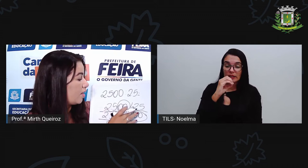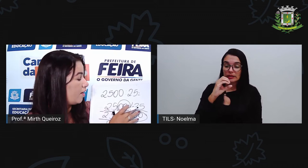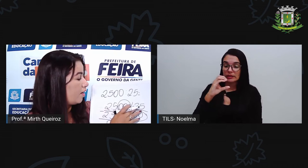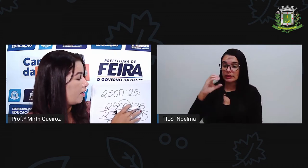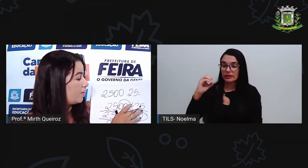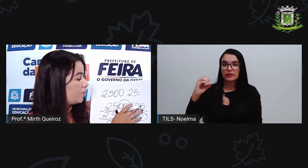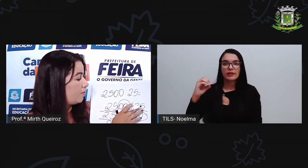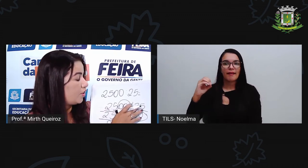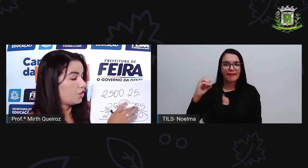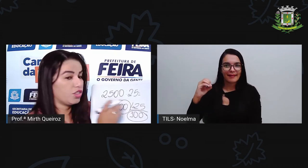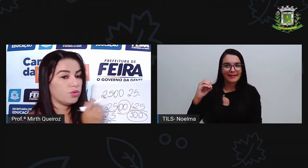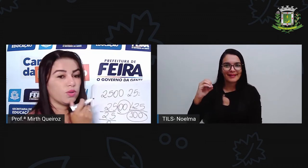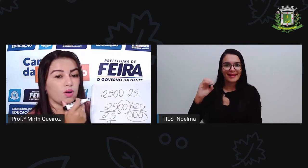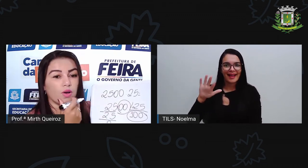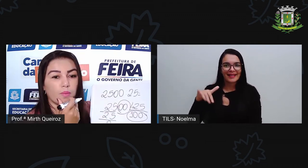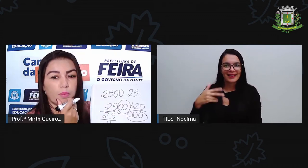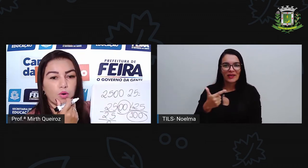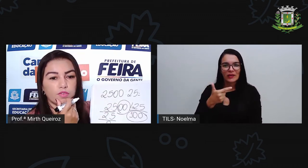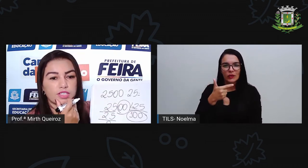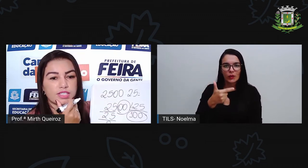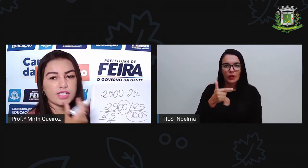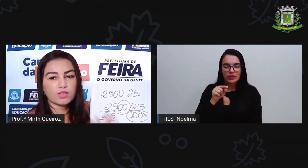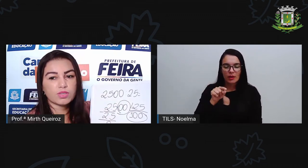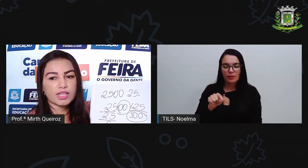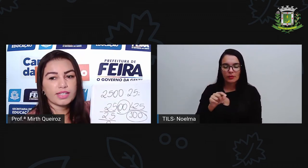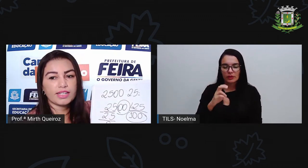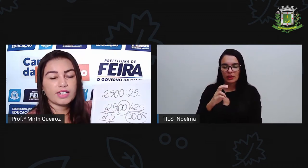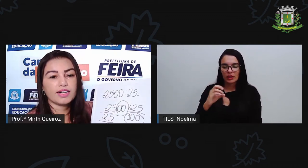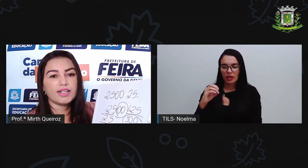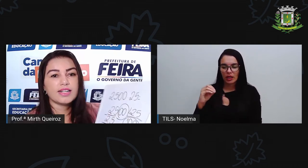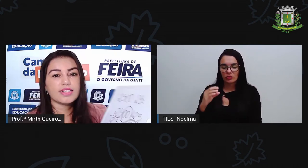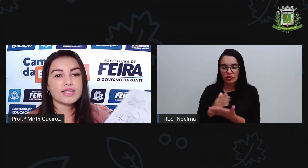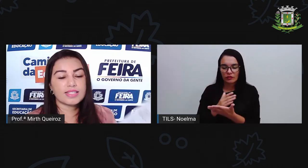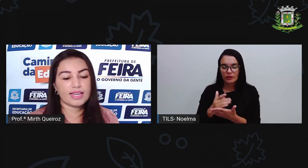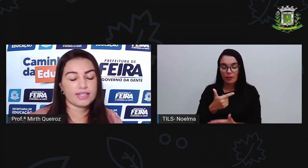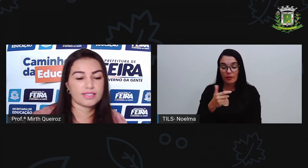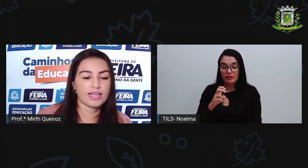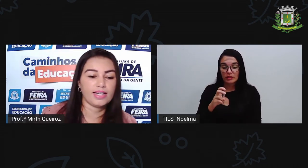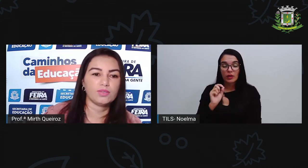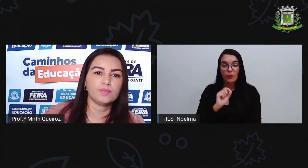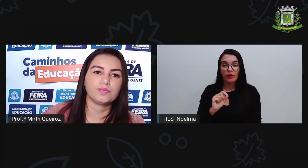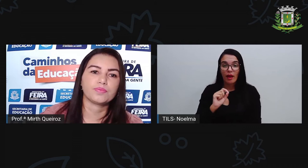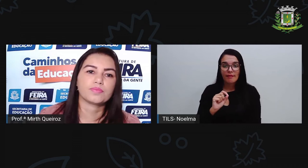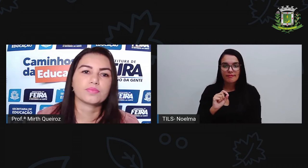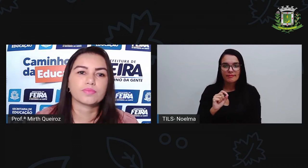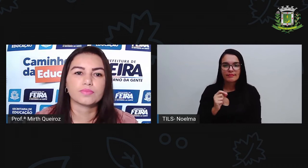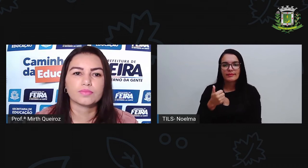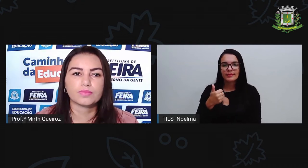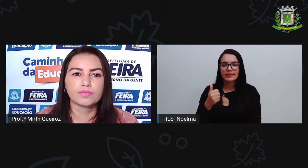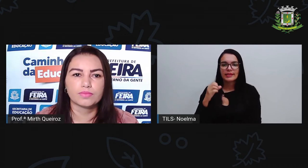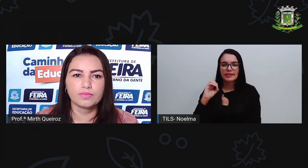2.500 dividido por 25 seria 100, certo?